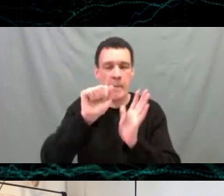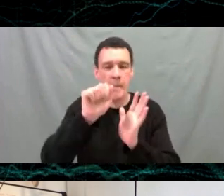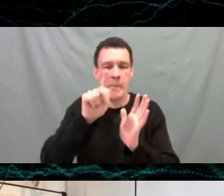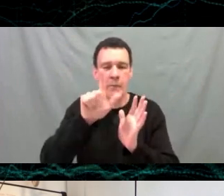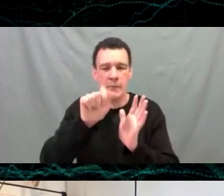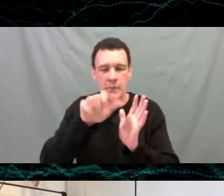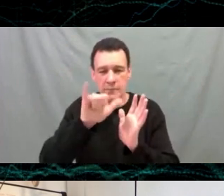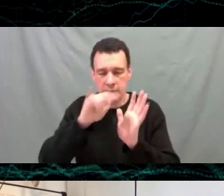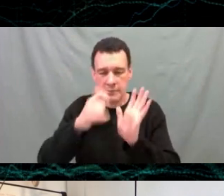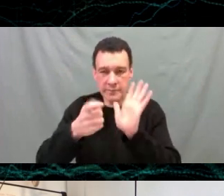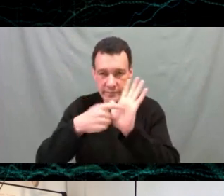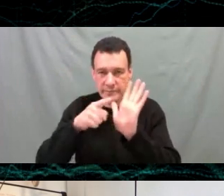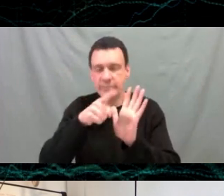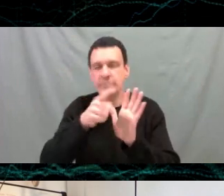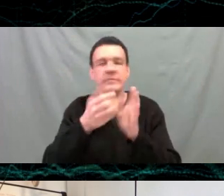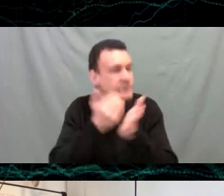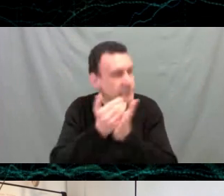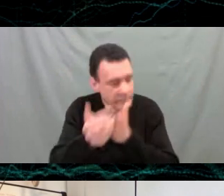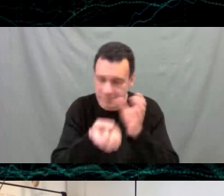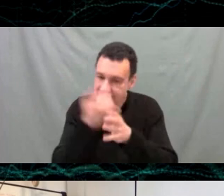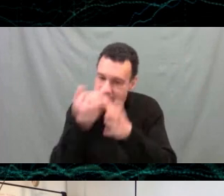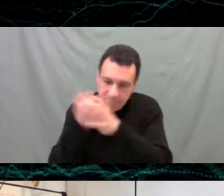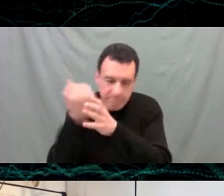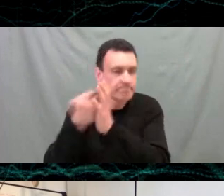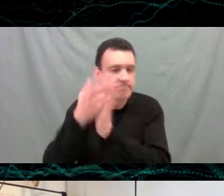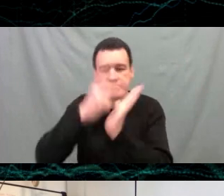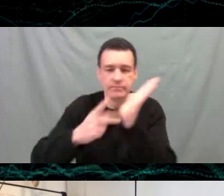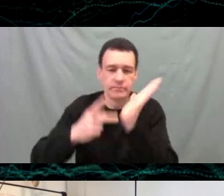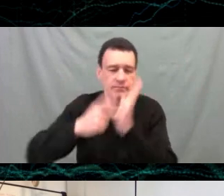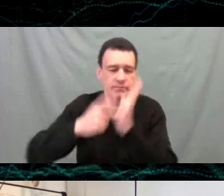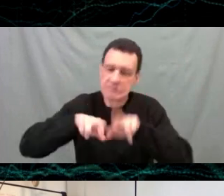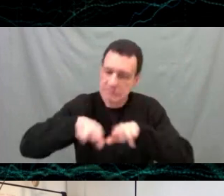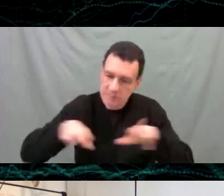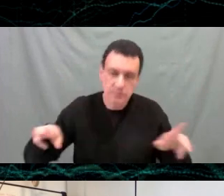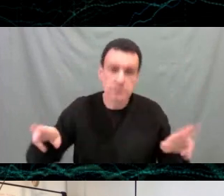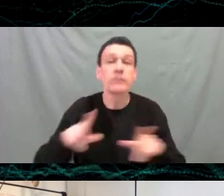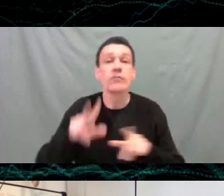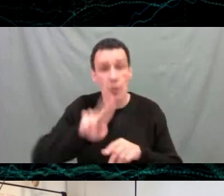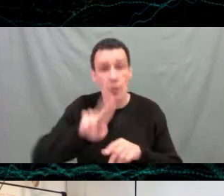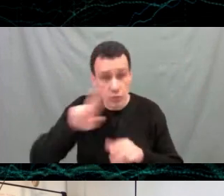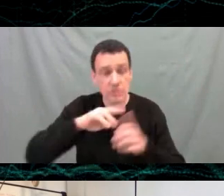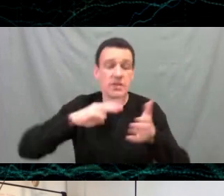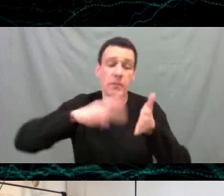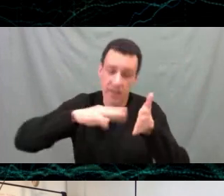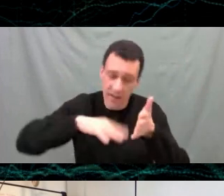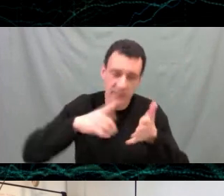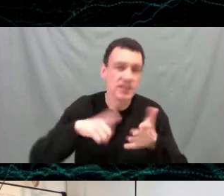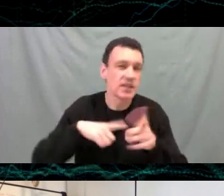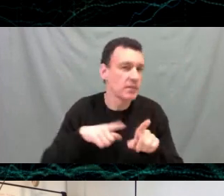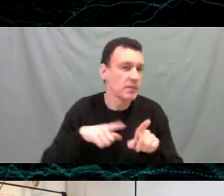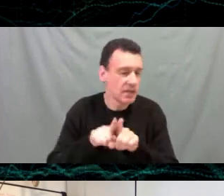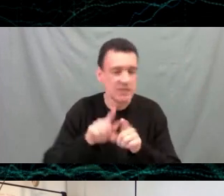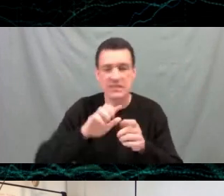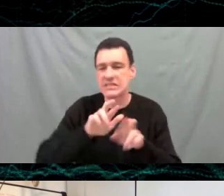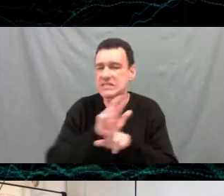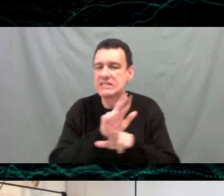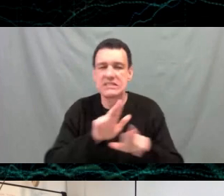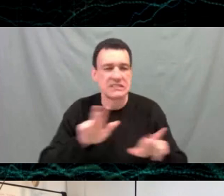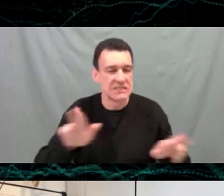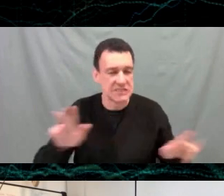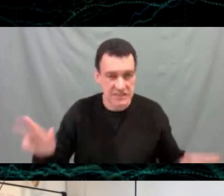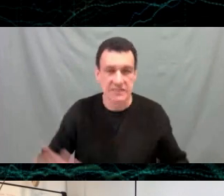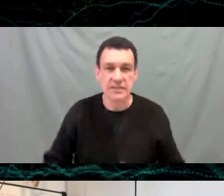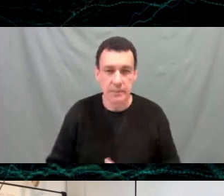projetos aqui, vai criar os arquivos, inicializar o back-end e etc. Enquanto isso, eu vou mostrar para